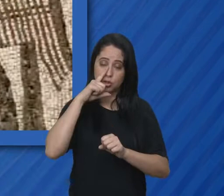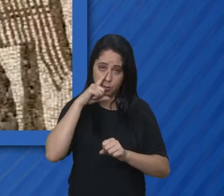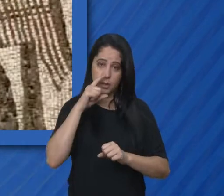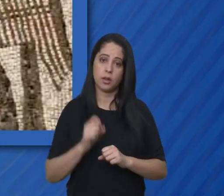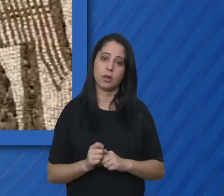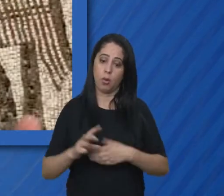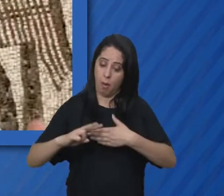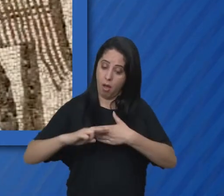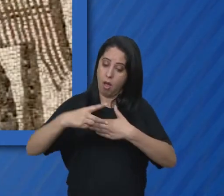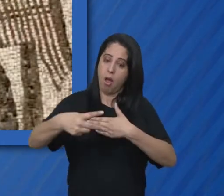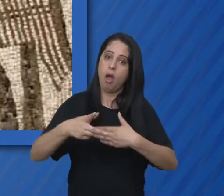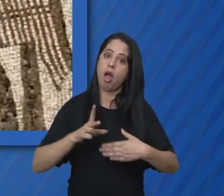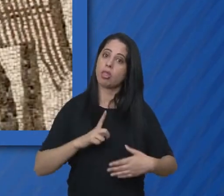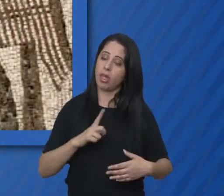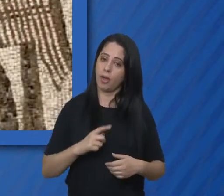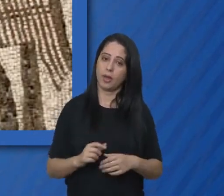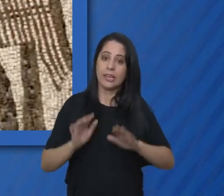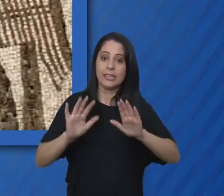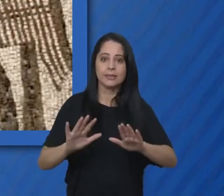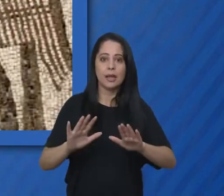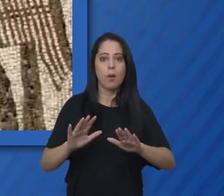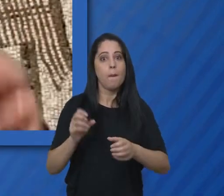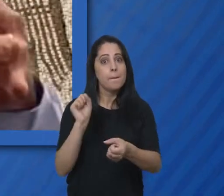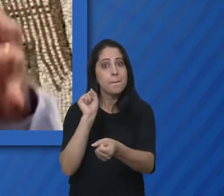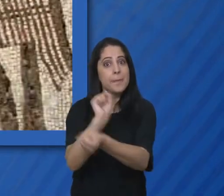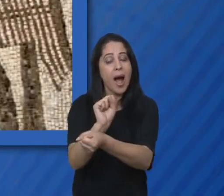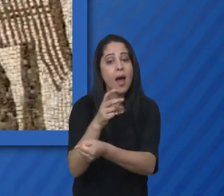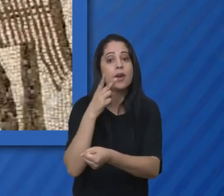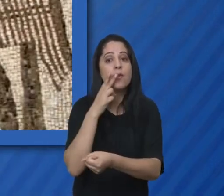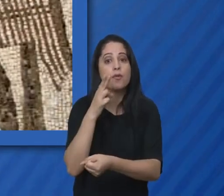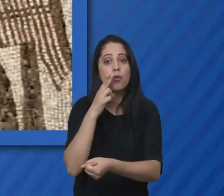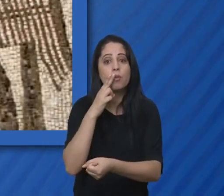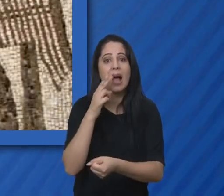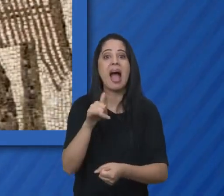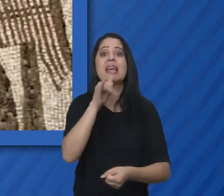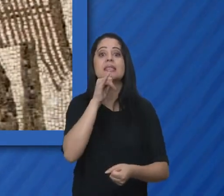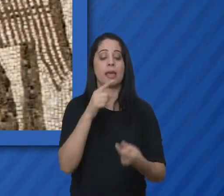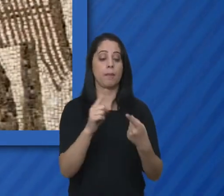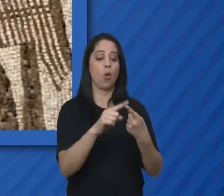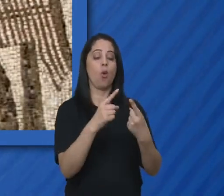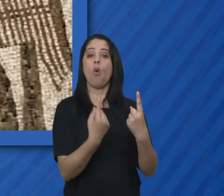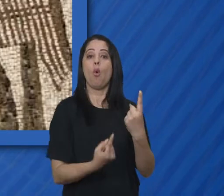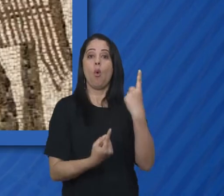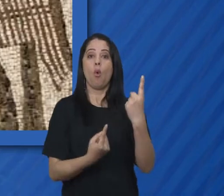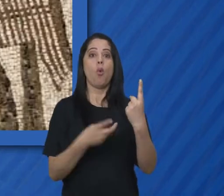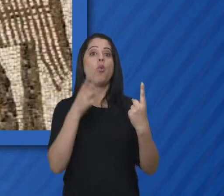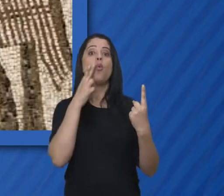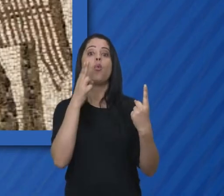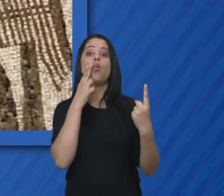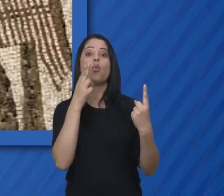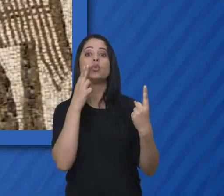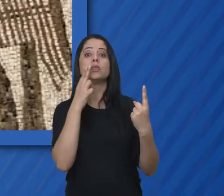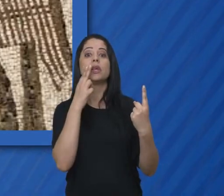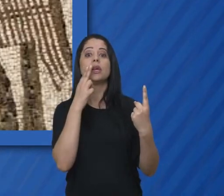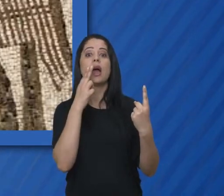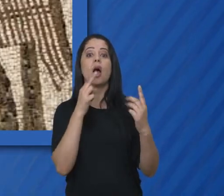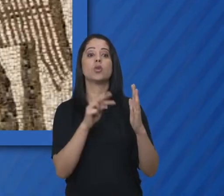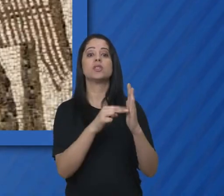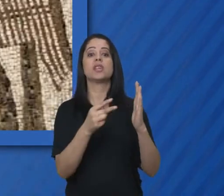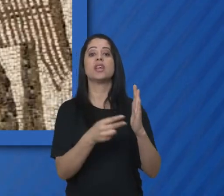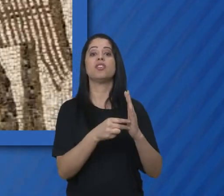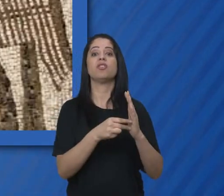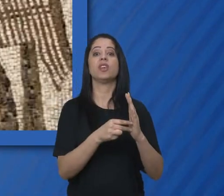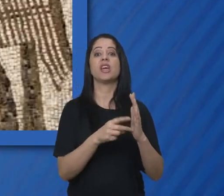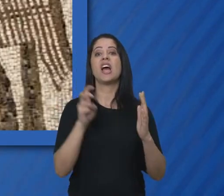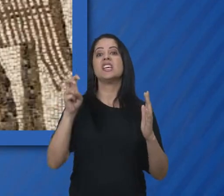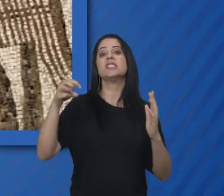fumado. As consequências permanecem. Então, parar de fumar. Cada cigarro que o seu telespectador fuma,